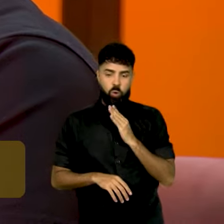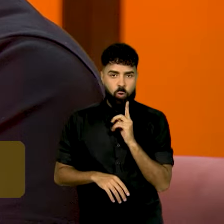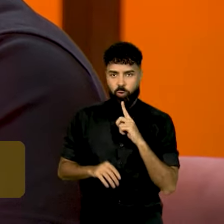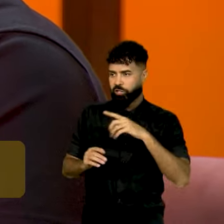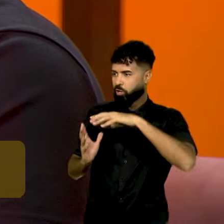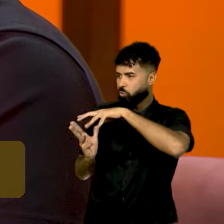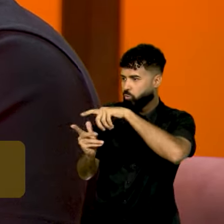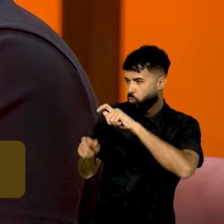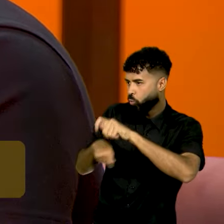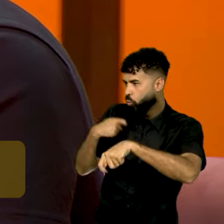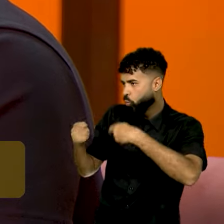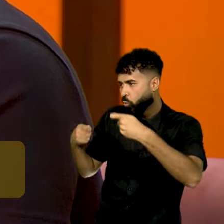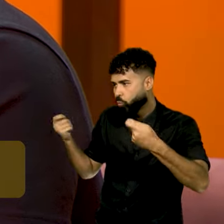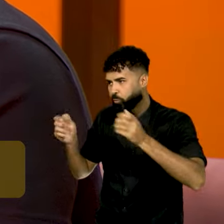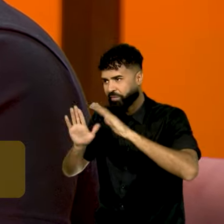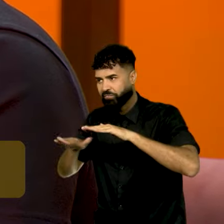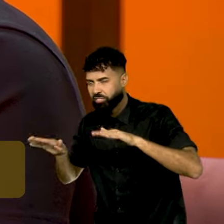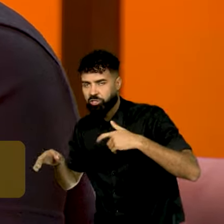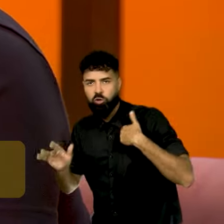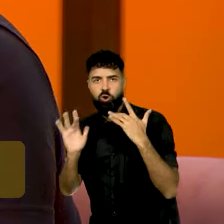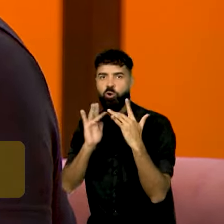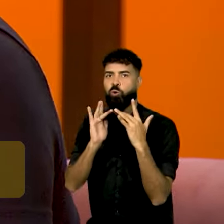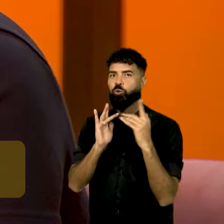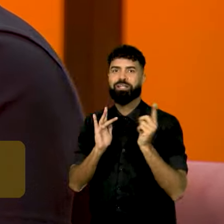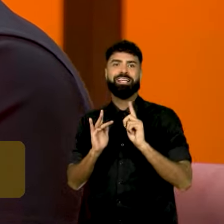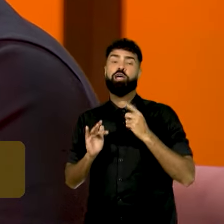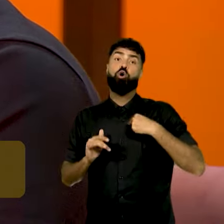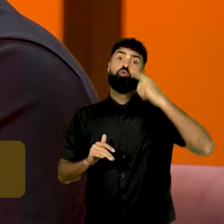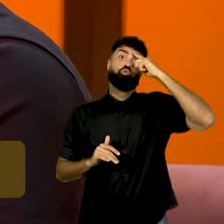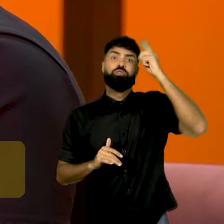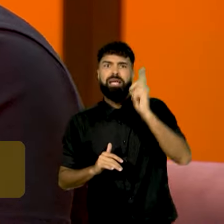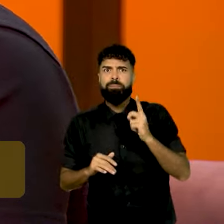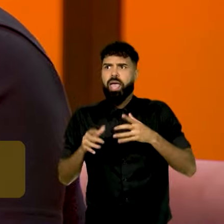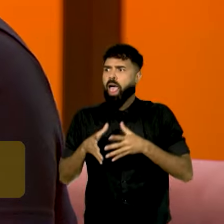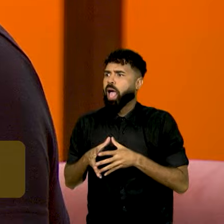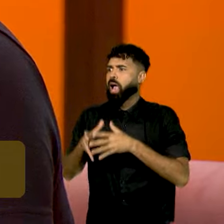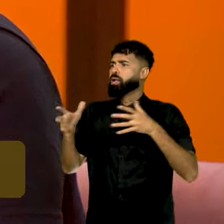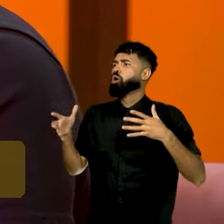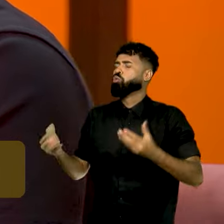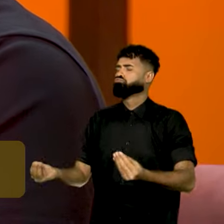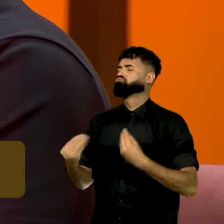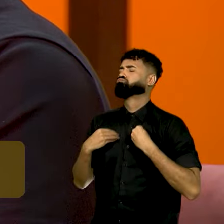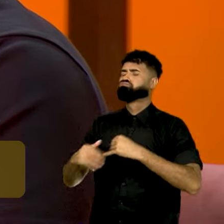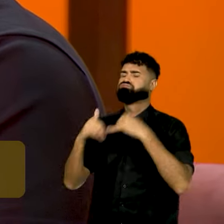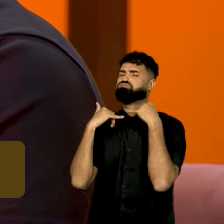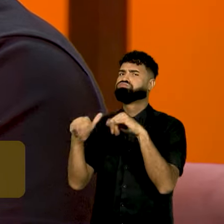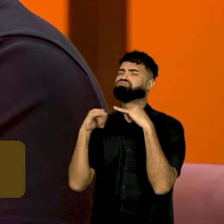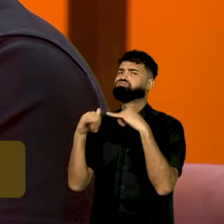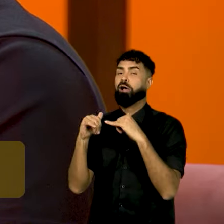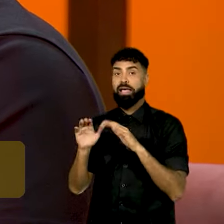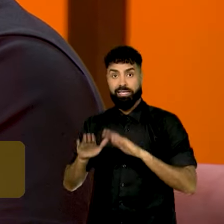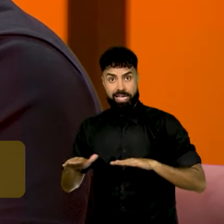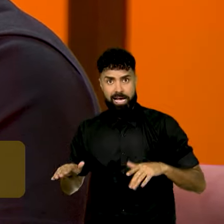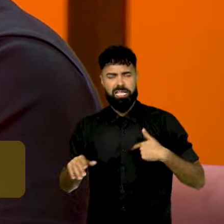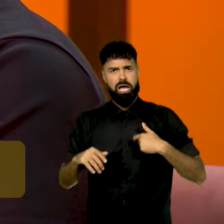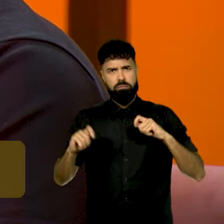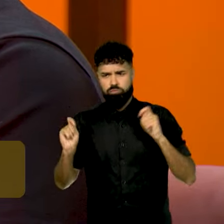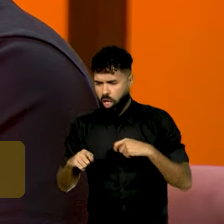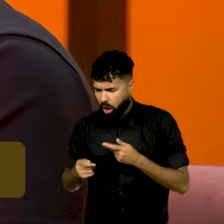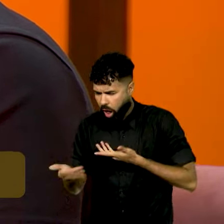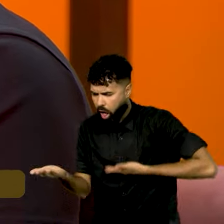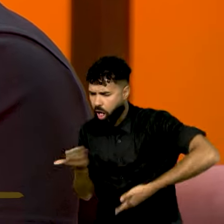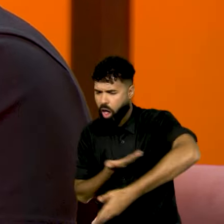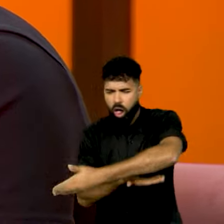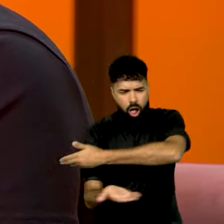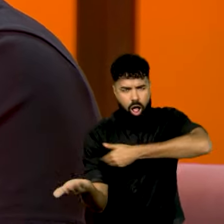tinha contato, não sabia quão grande era a energia da criançada, né? O poder de renovação que